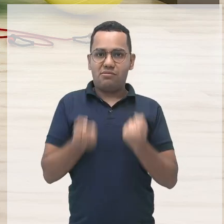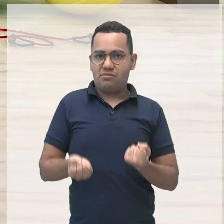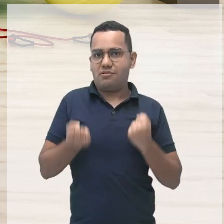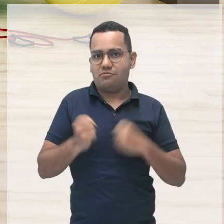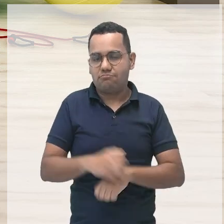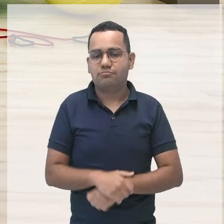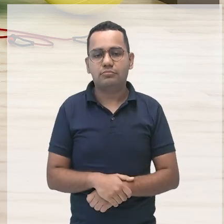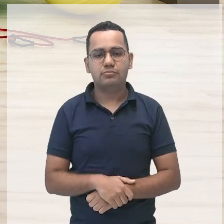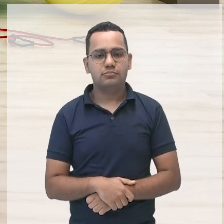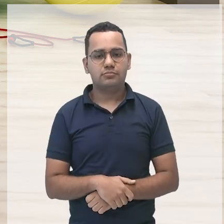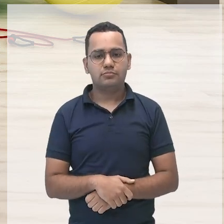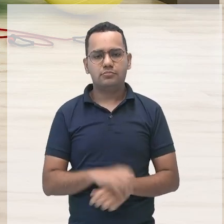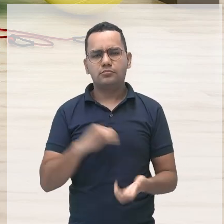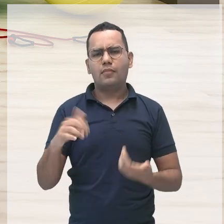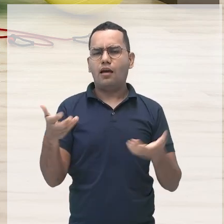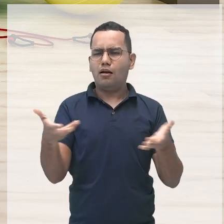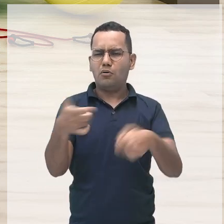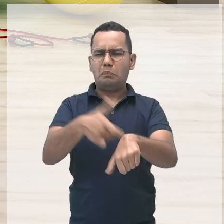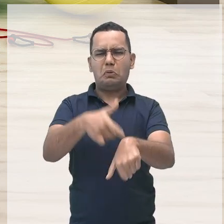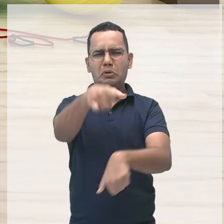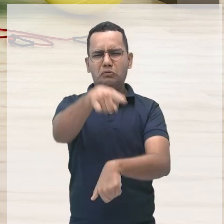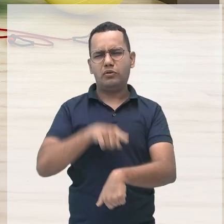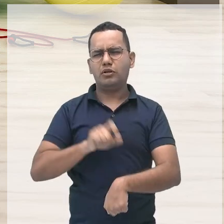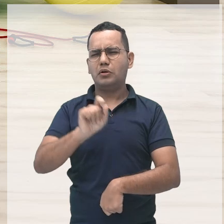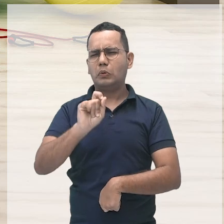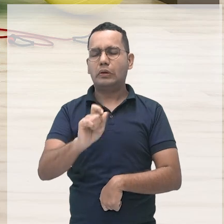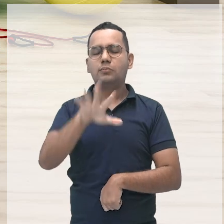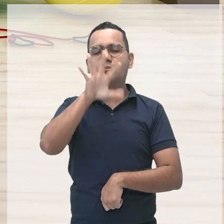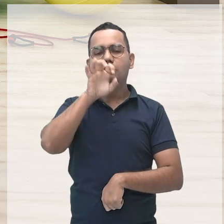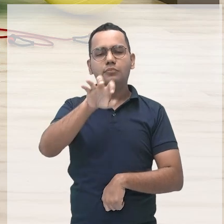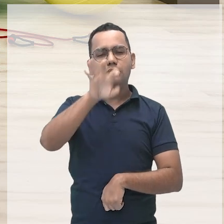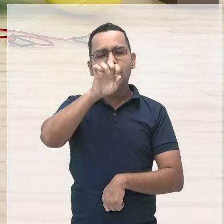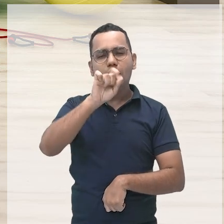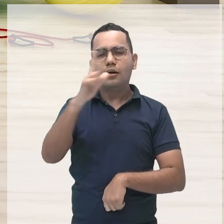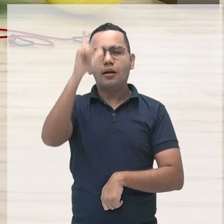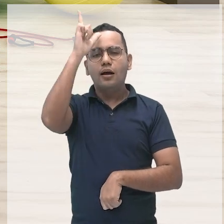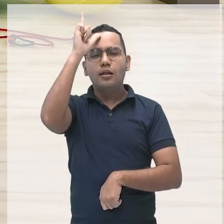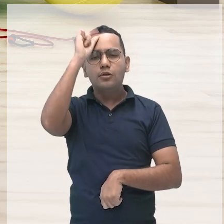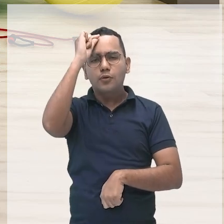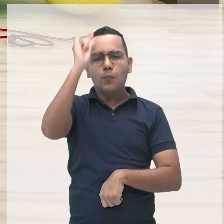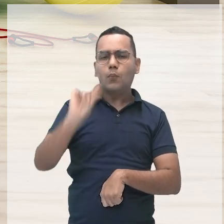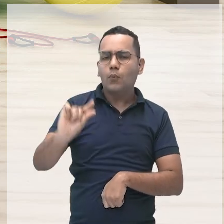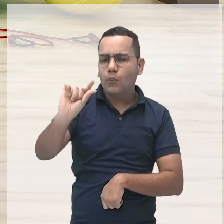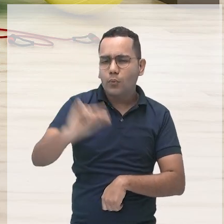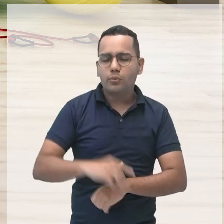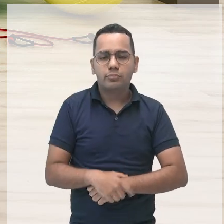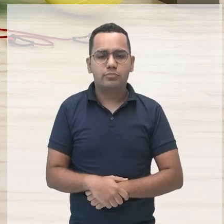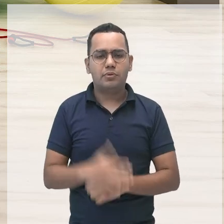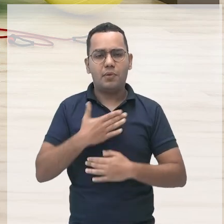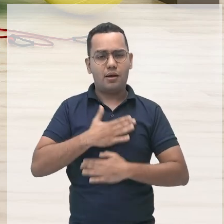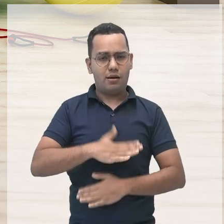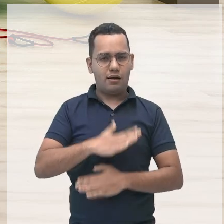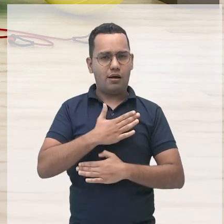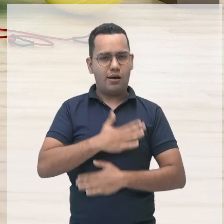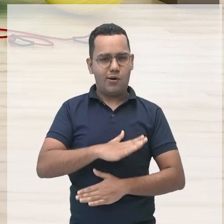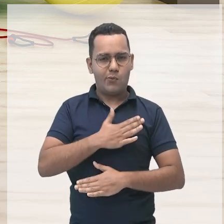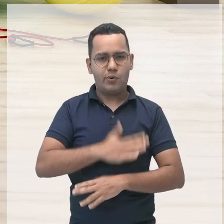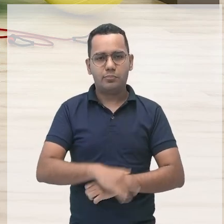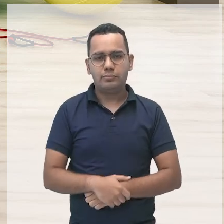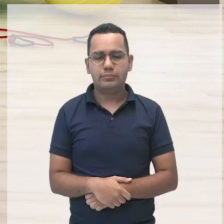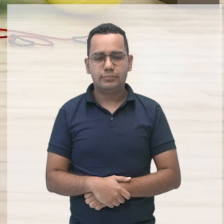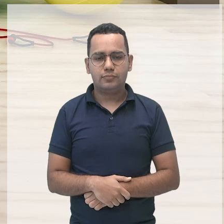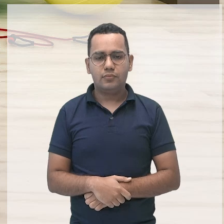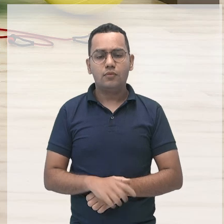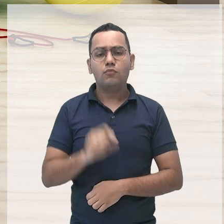ó, aproveita, dá uma respiradinha, né? Puxa o ar pelo nariz, ó. Solta pela